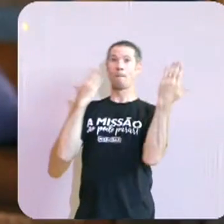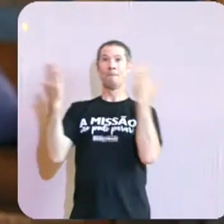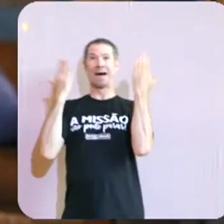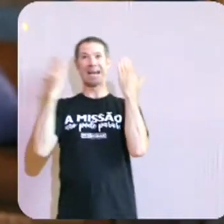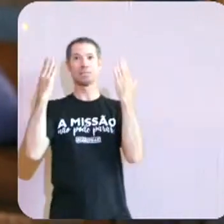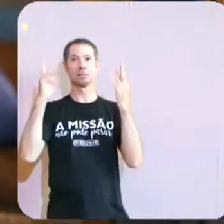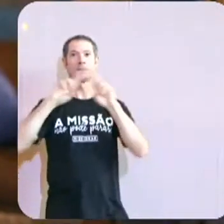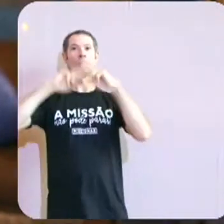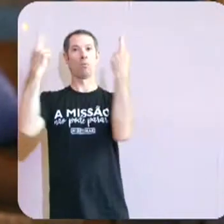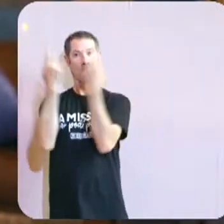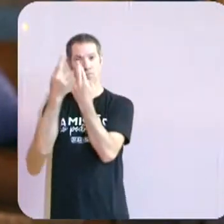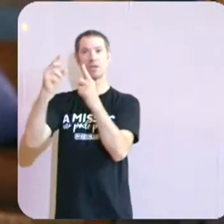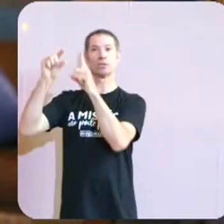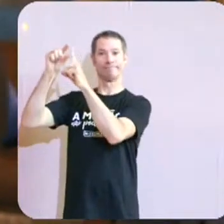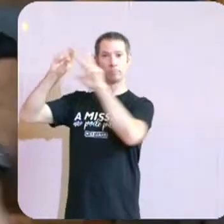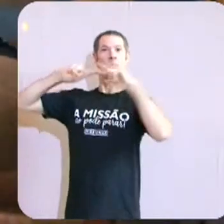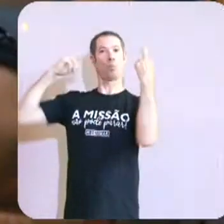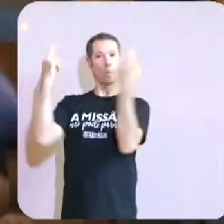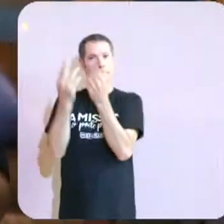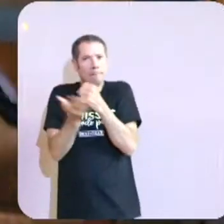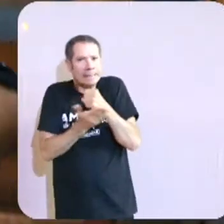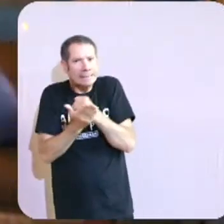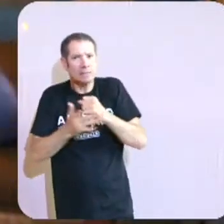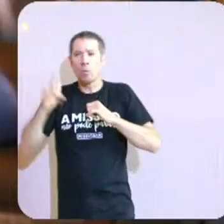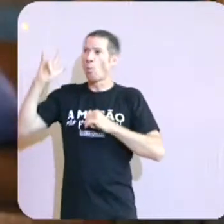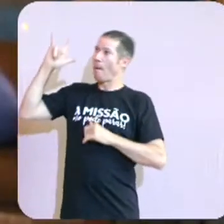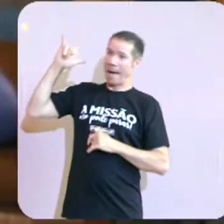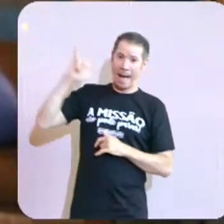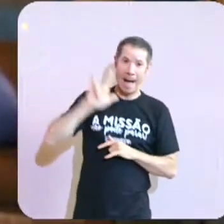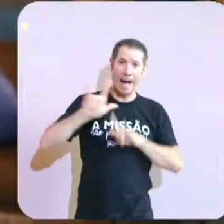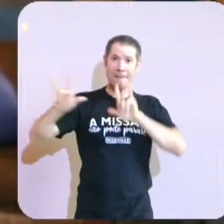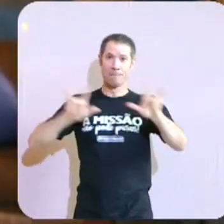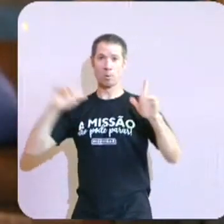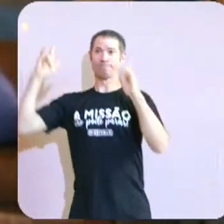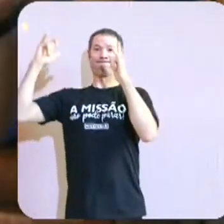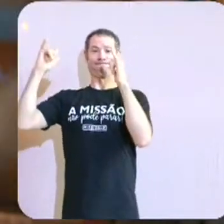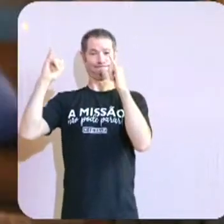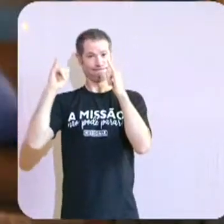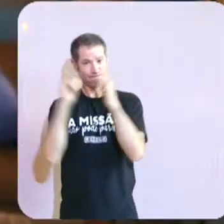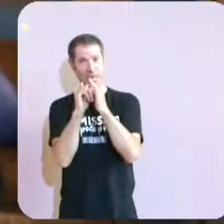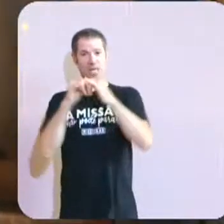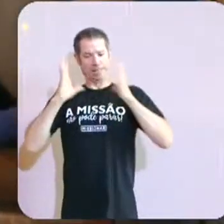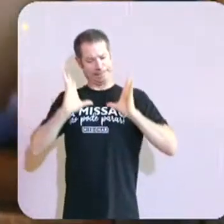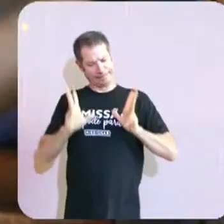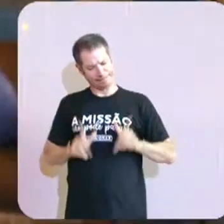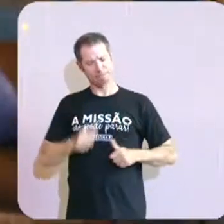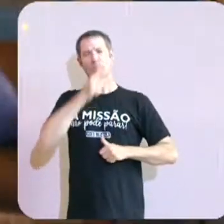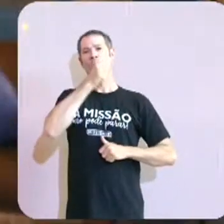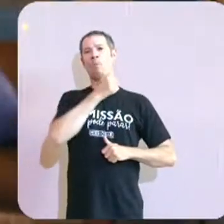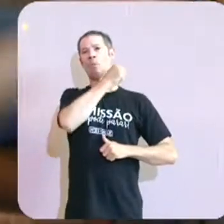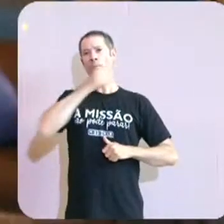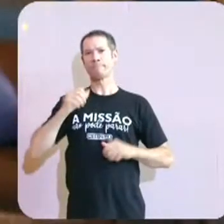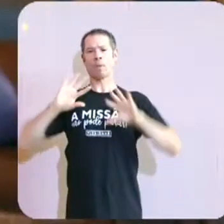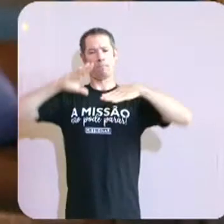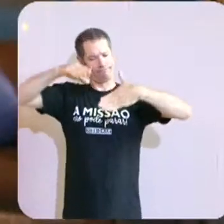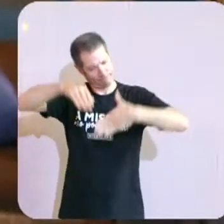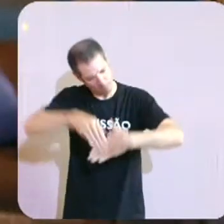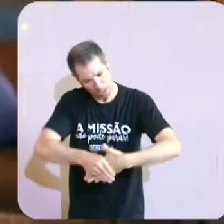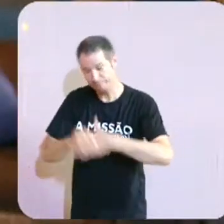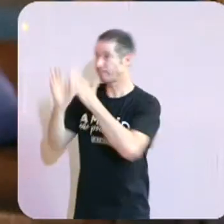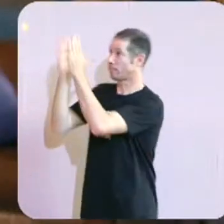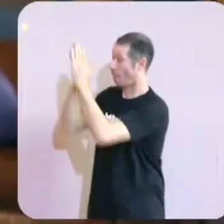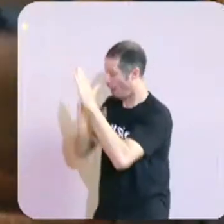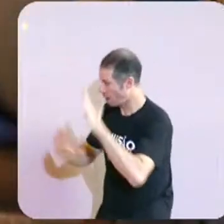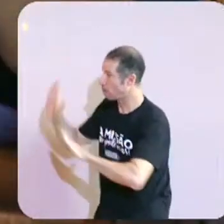reino? Porque o evangelho do reino é baseado no amor, perdão, fé, abnegação, santidade, sacrifício, humildade,